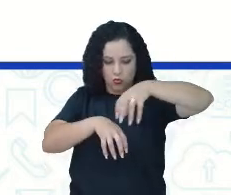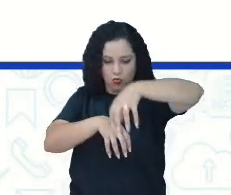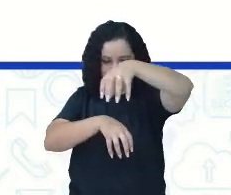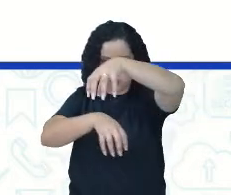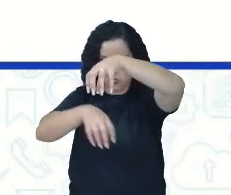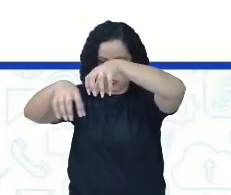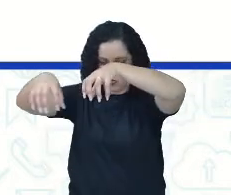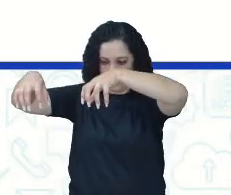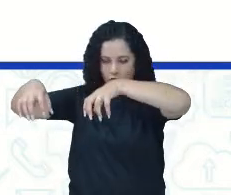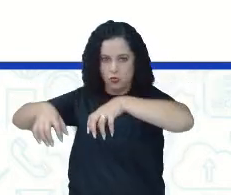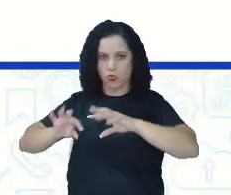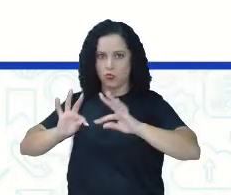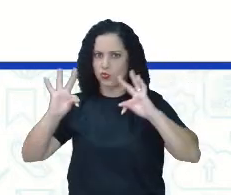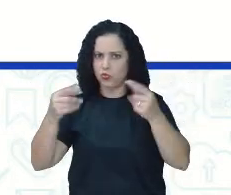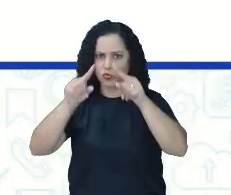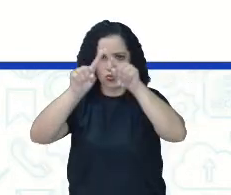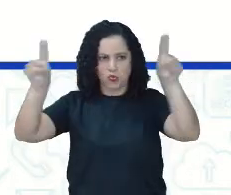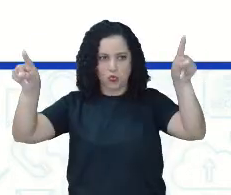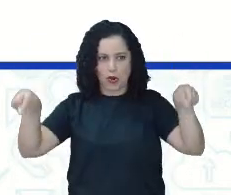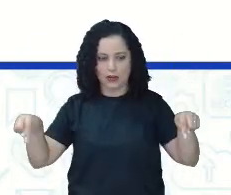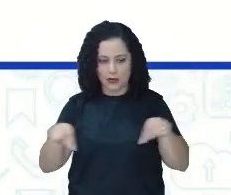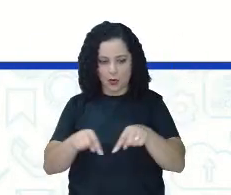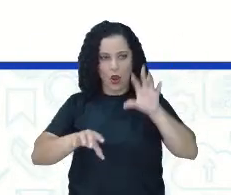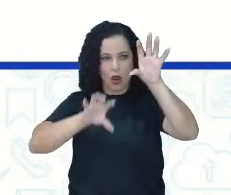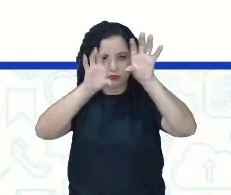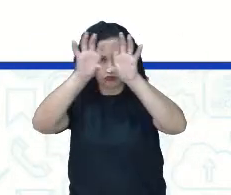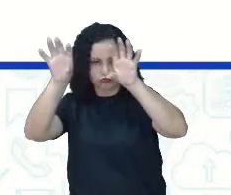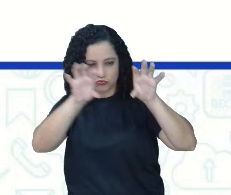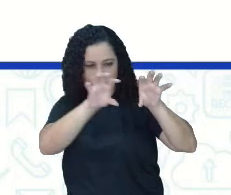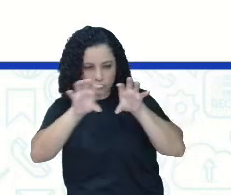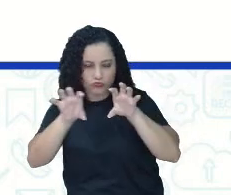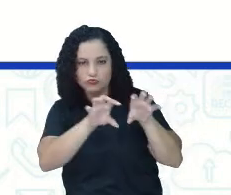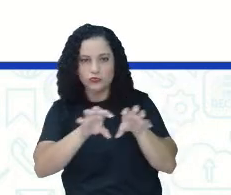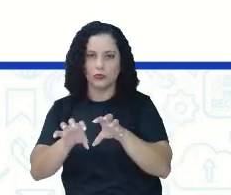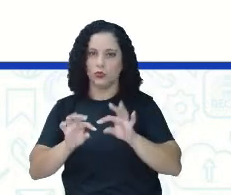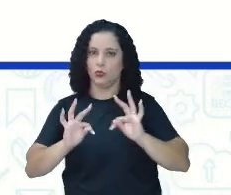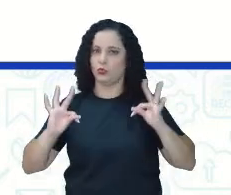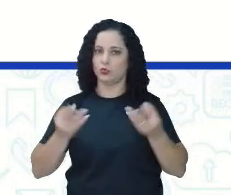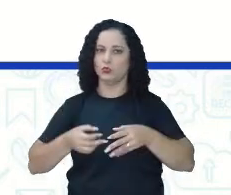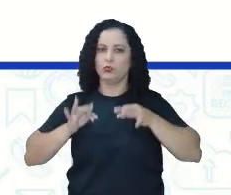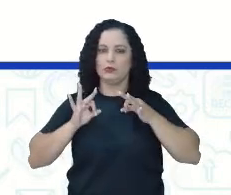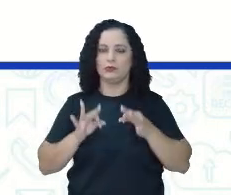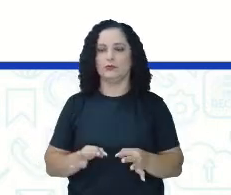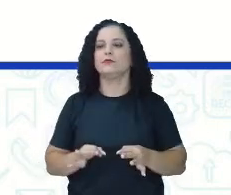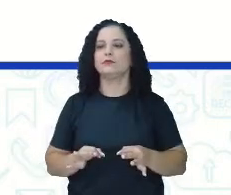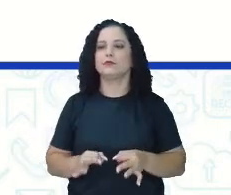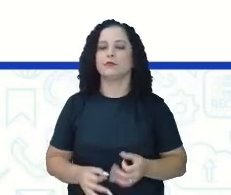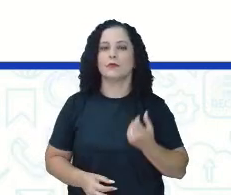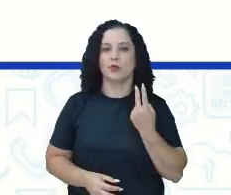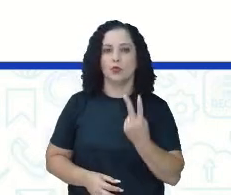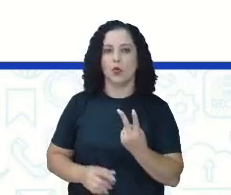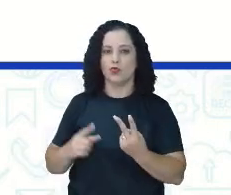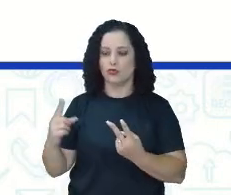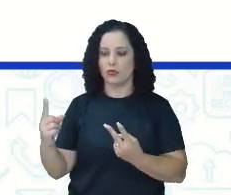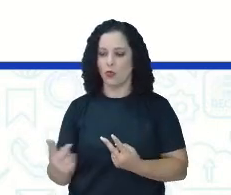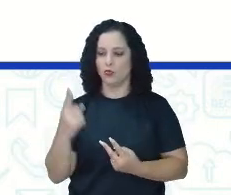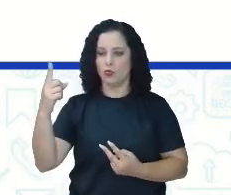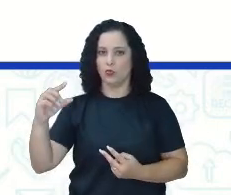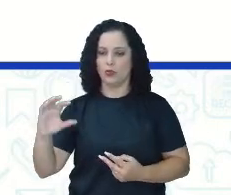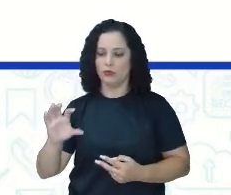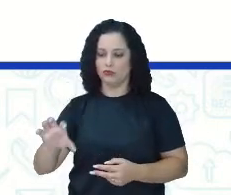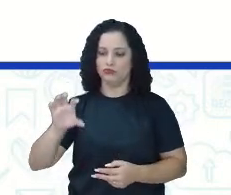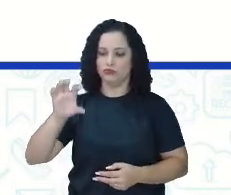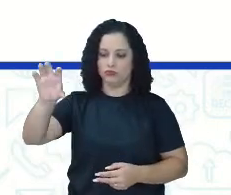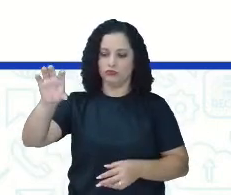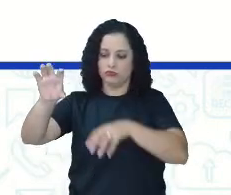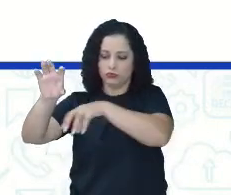espaço dentro desse bloco retangular que estava vazio, com 2 unidades na altura, 3 unidades no